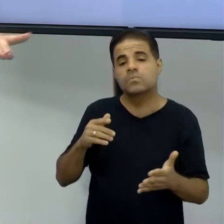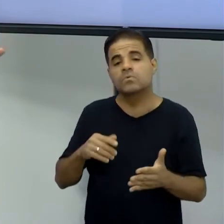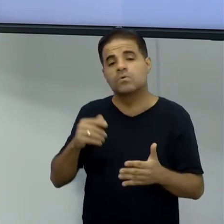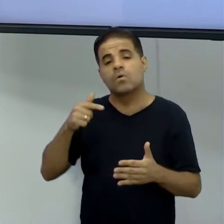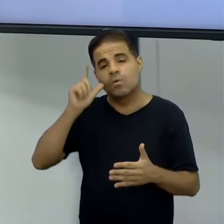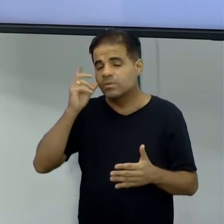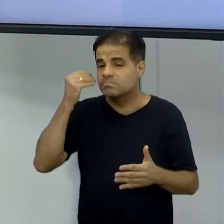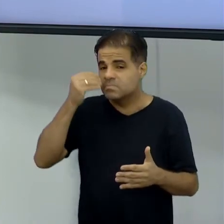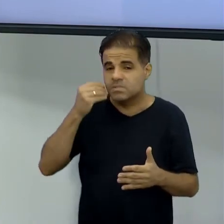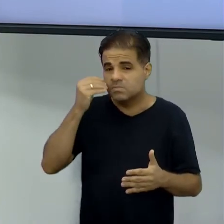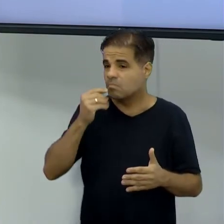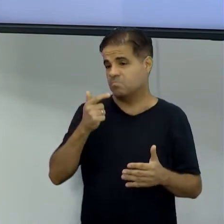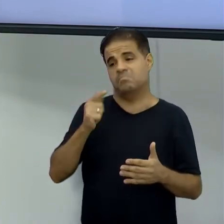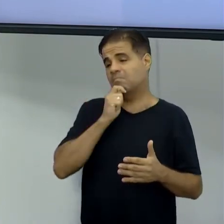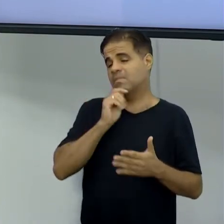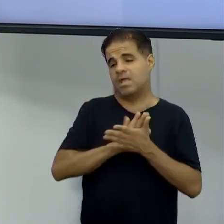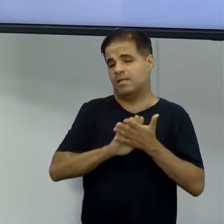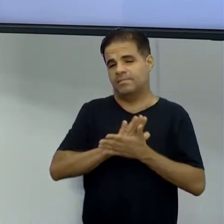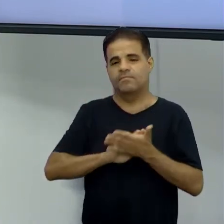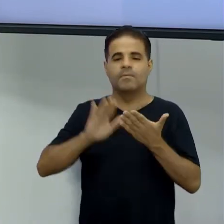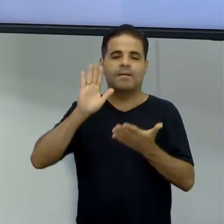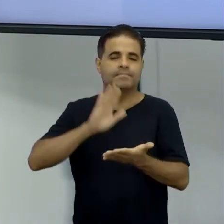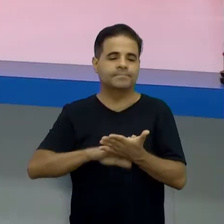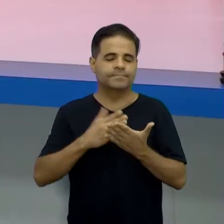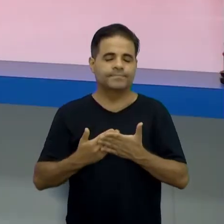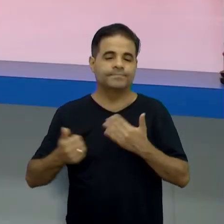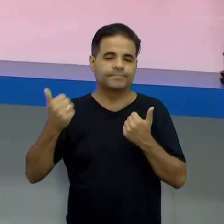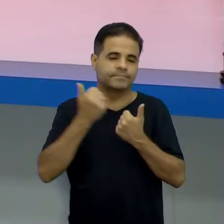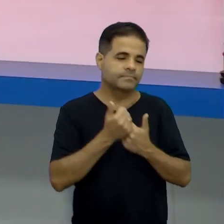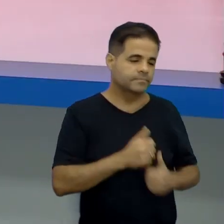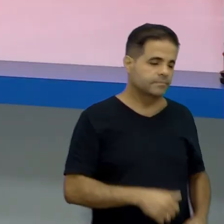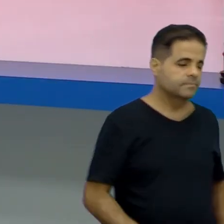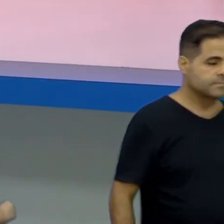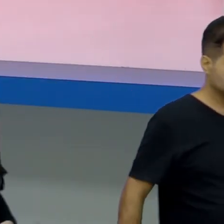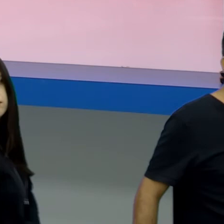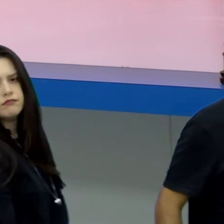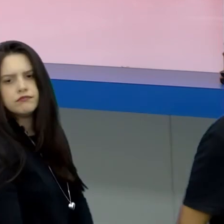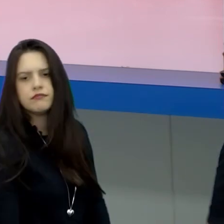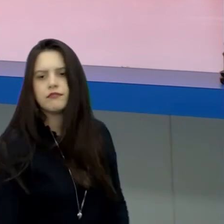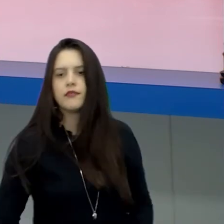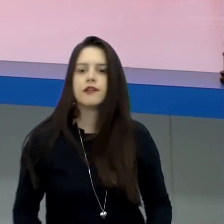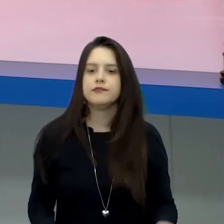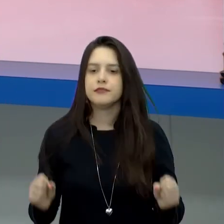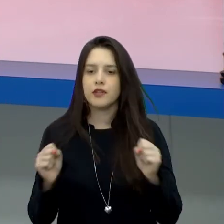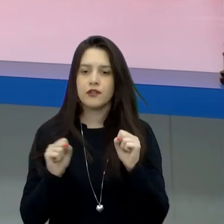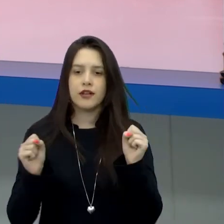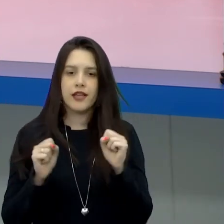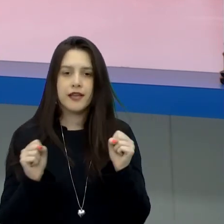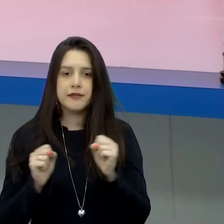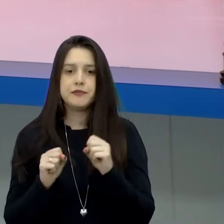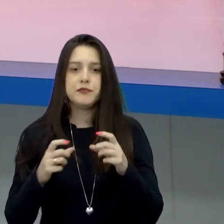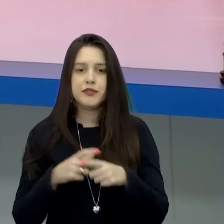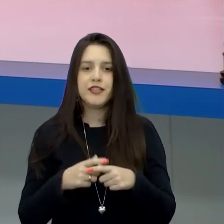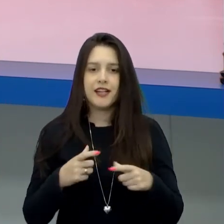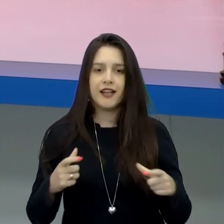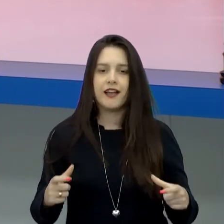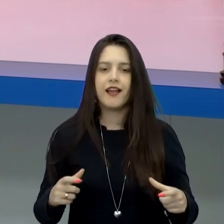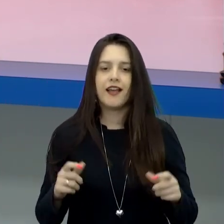tenho experiência nenhuma com isso. Ah, eu adorei. Muito criativas, muito instigantes. Acho que assim, quando